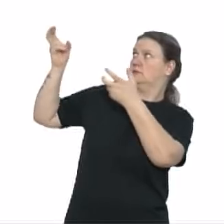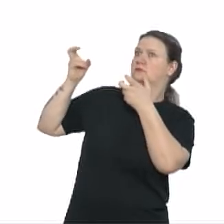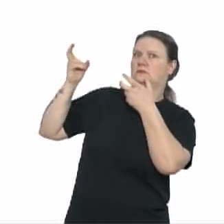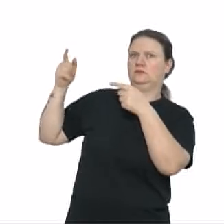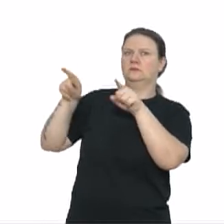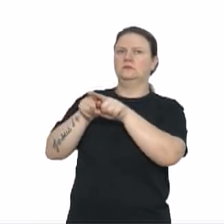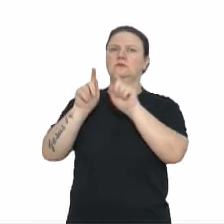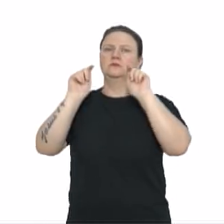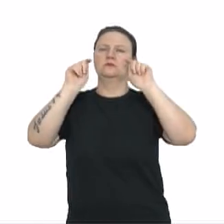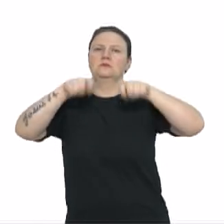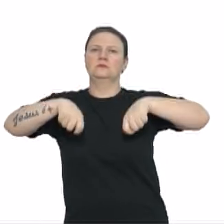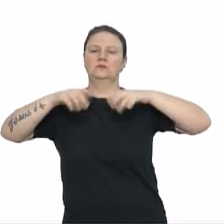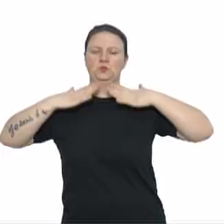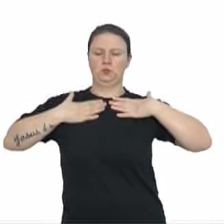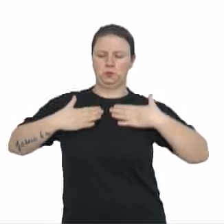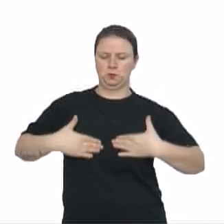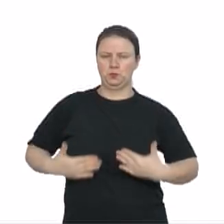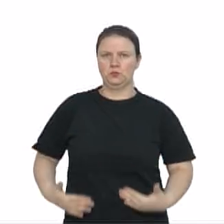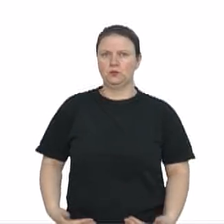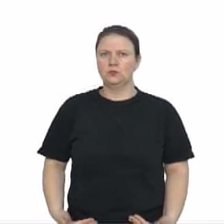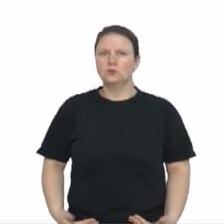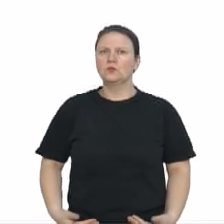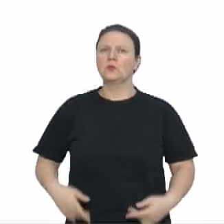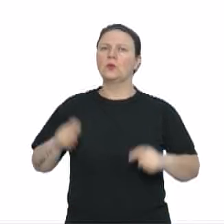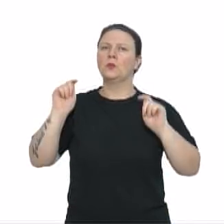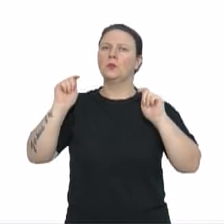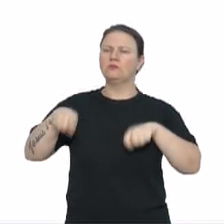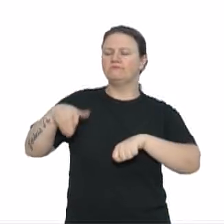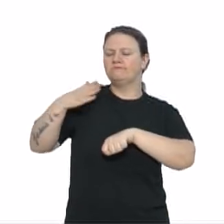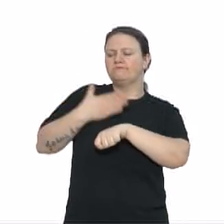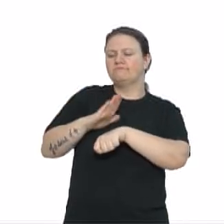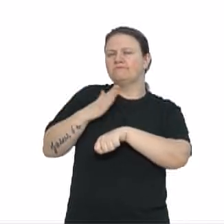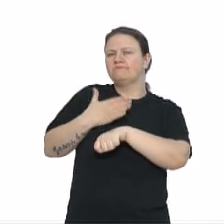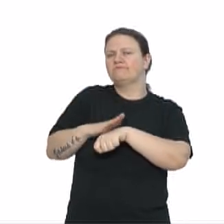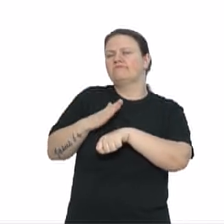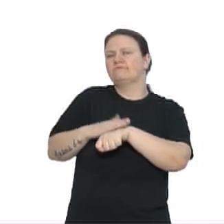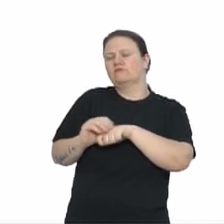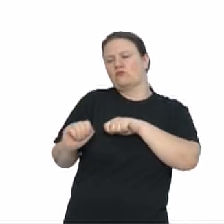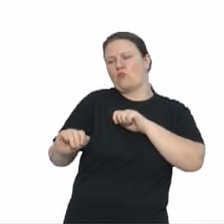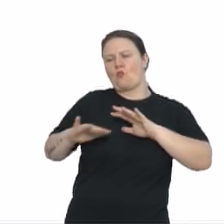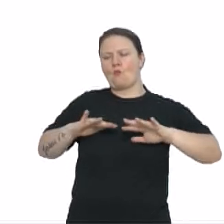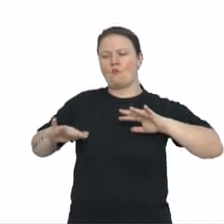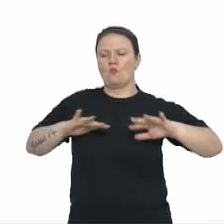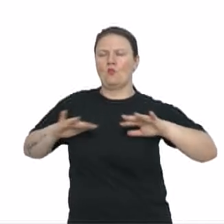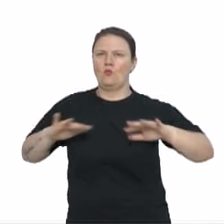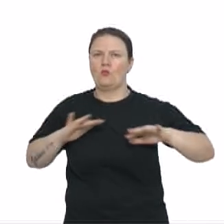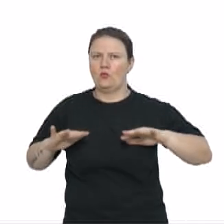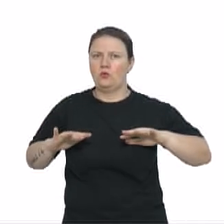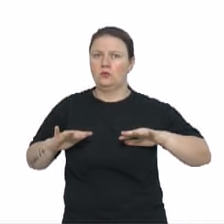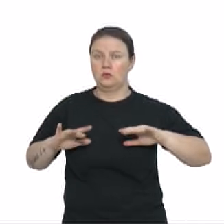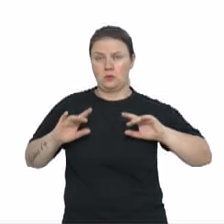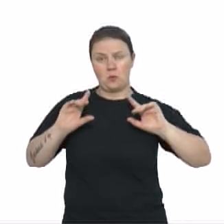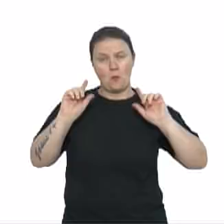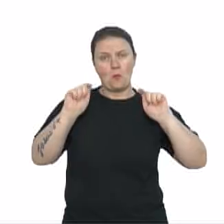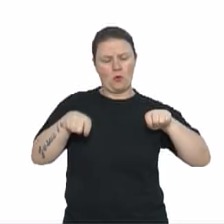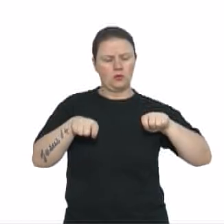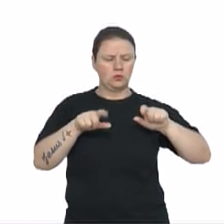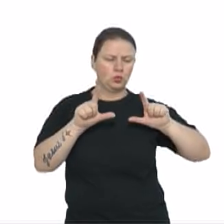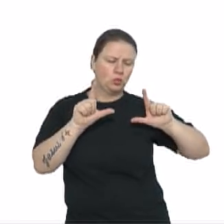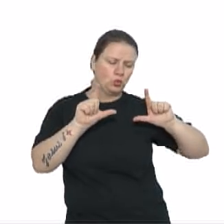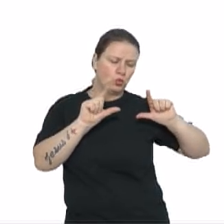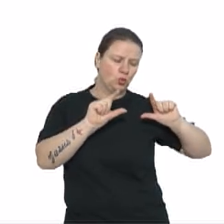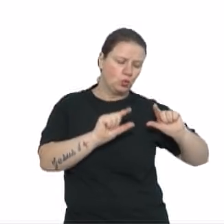da capacidade do corpo de executar movimentos de pequena e grande